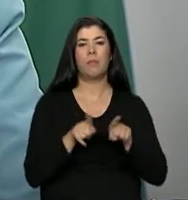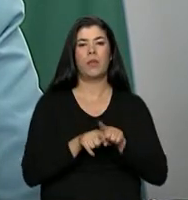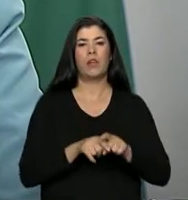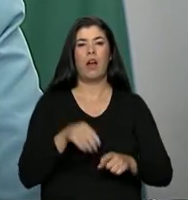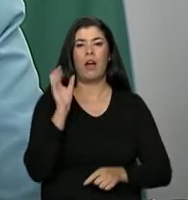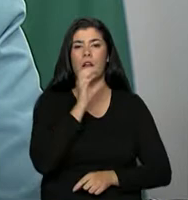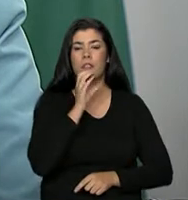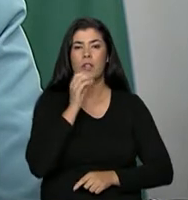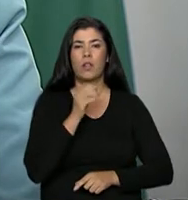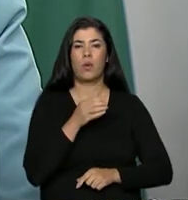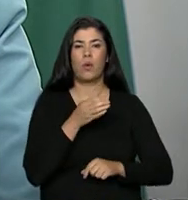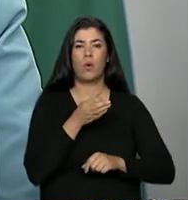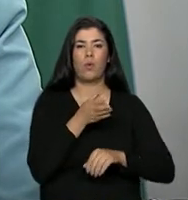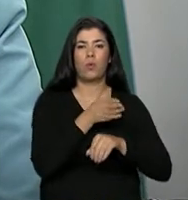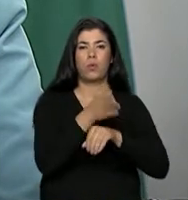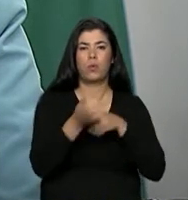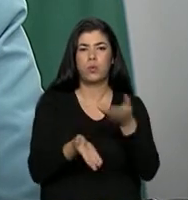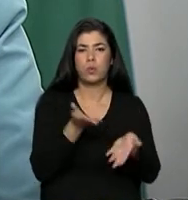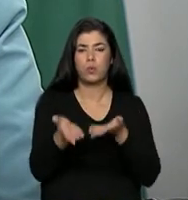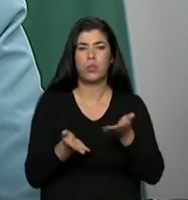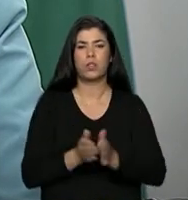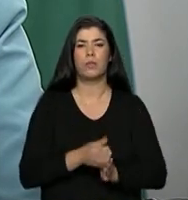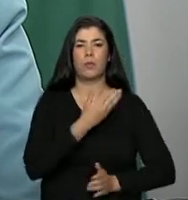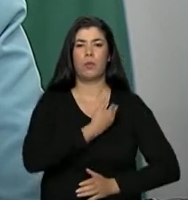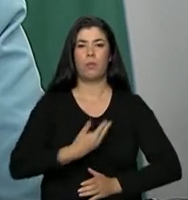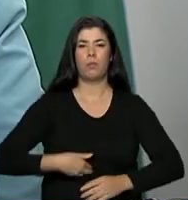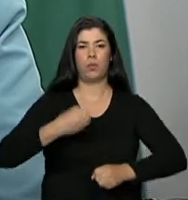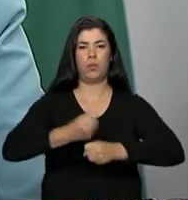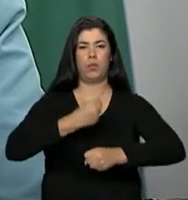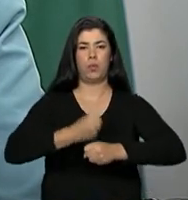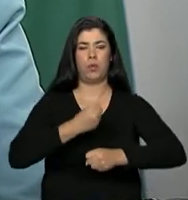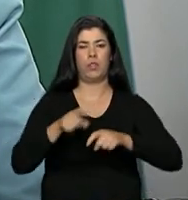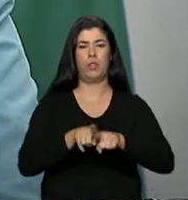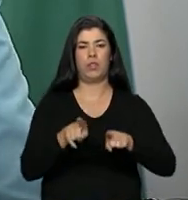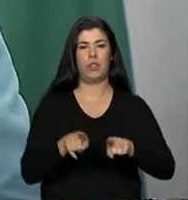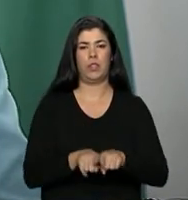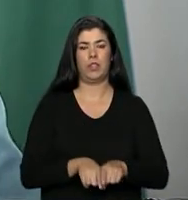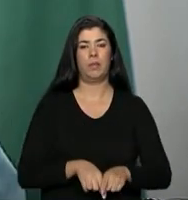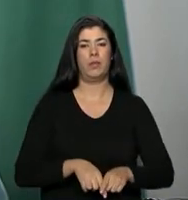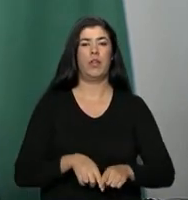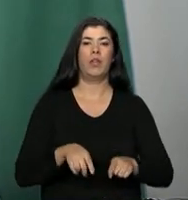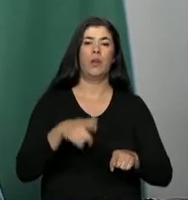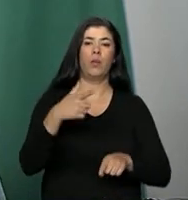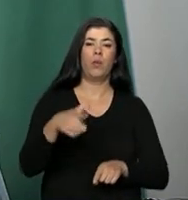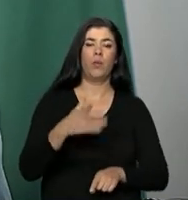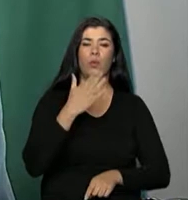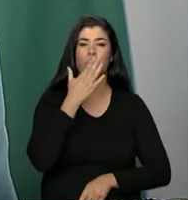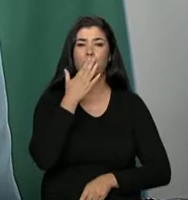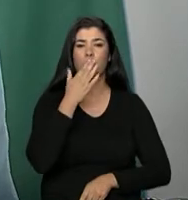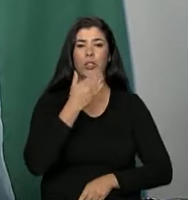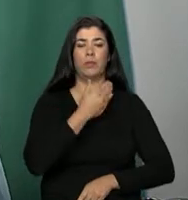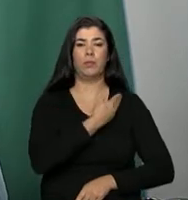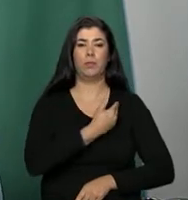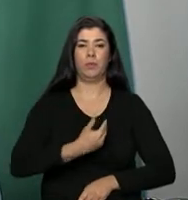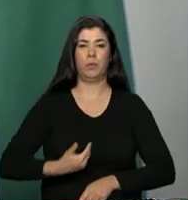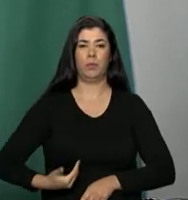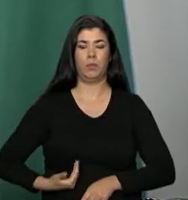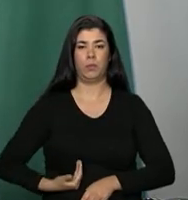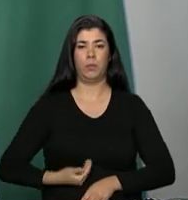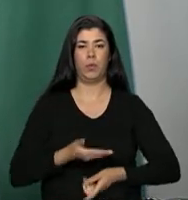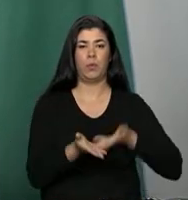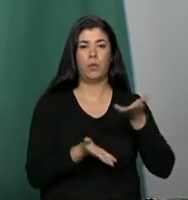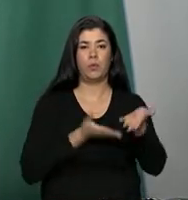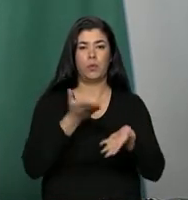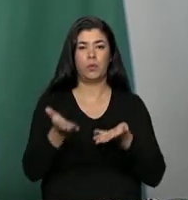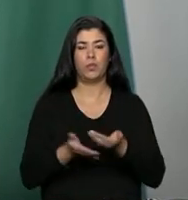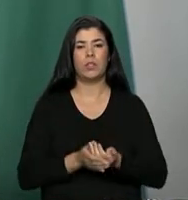tanto público em termos de obra pública, quanto público em termos de investimento